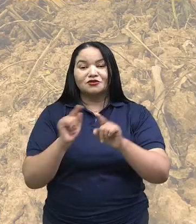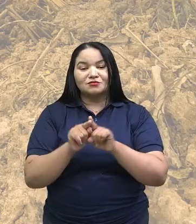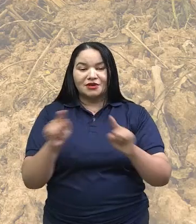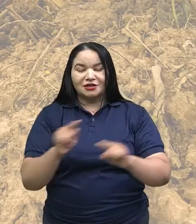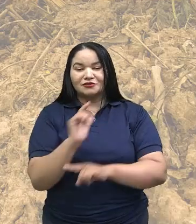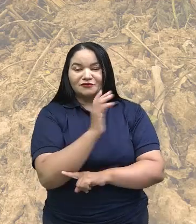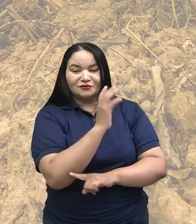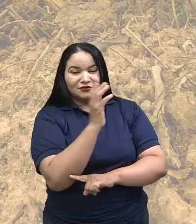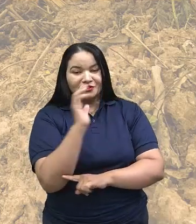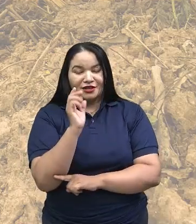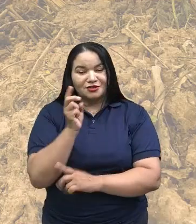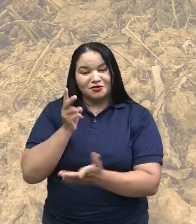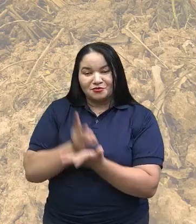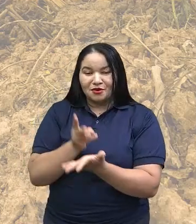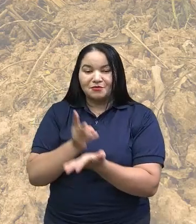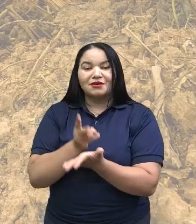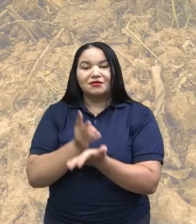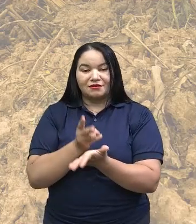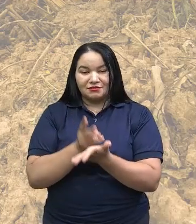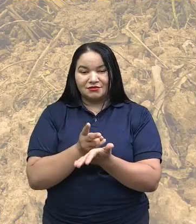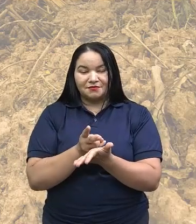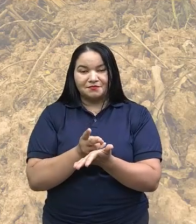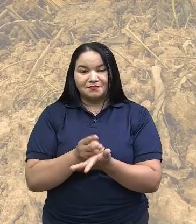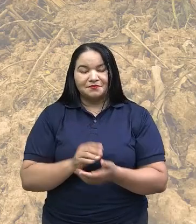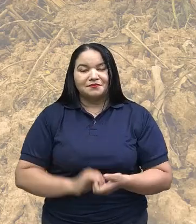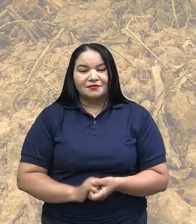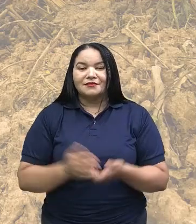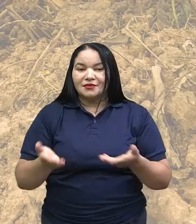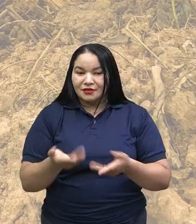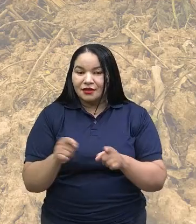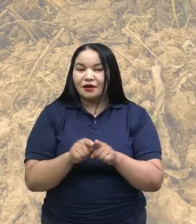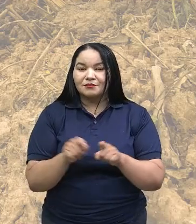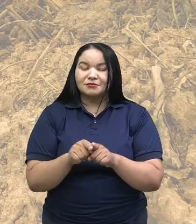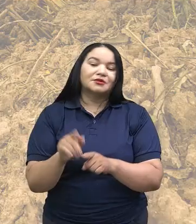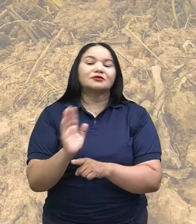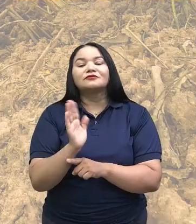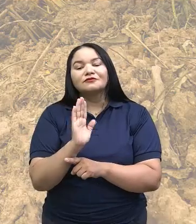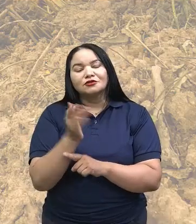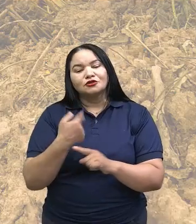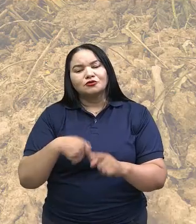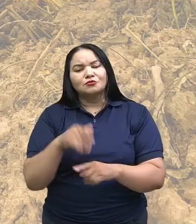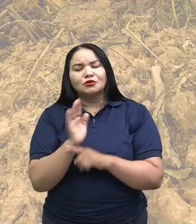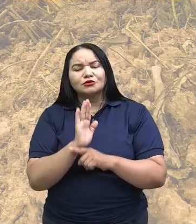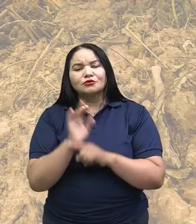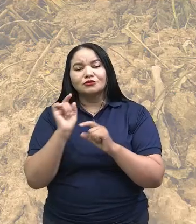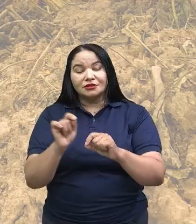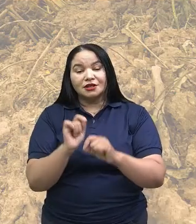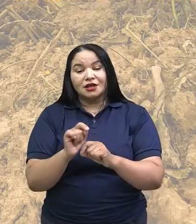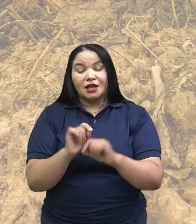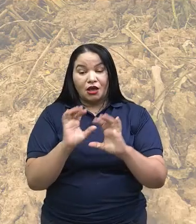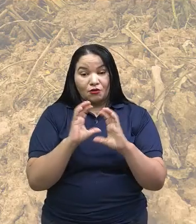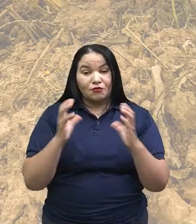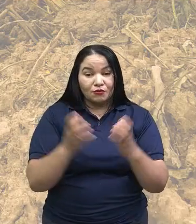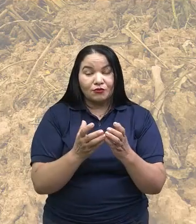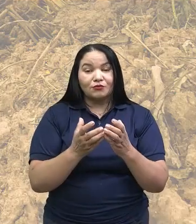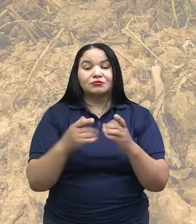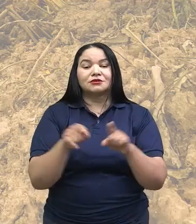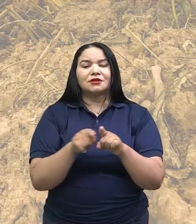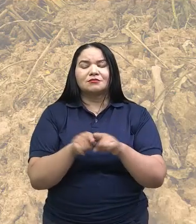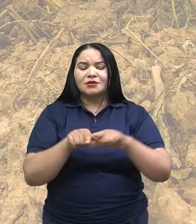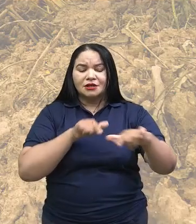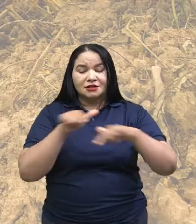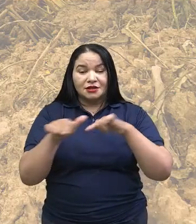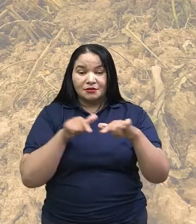a floresta continue em pé. E ainda no vídeo, Yara, foi mostrado a força da comunidade, né, do